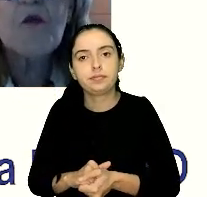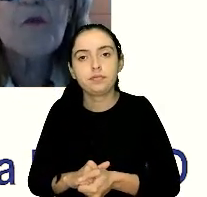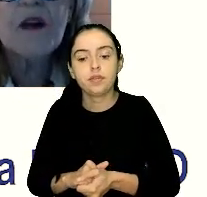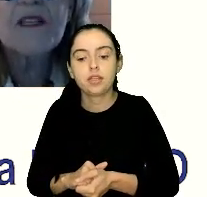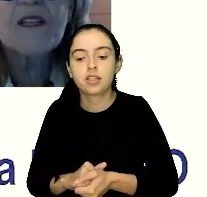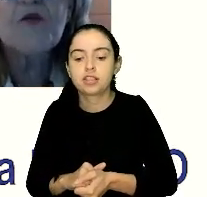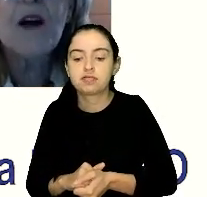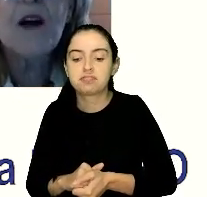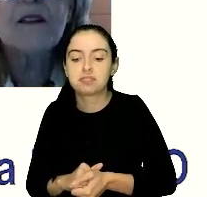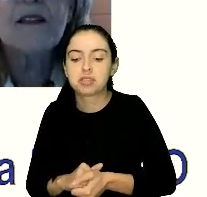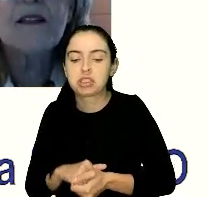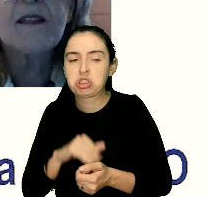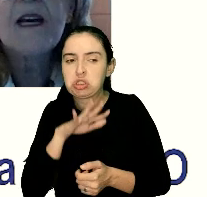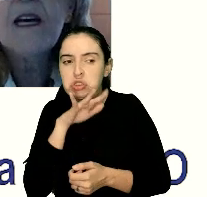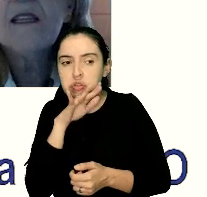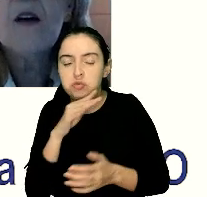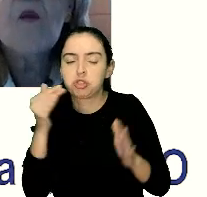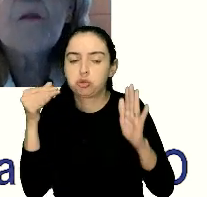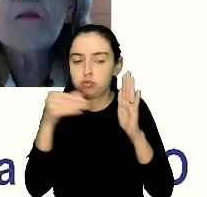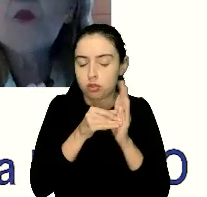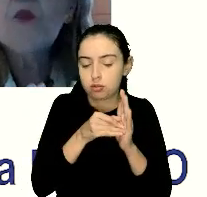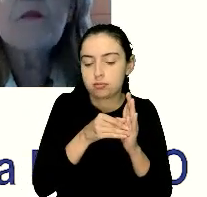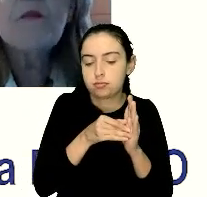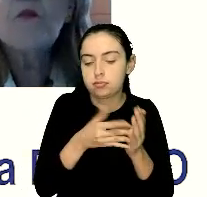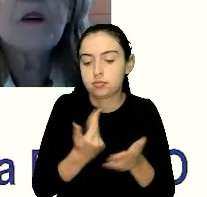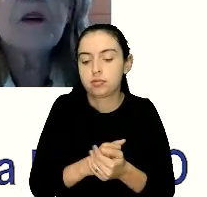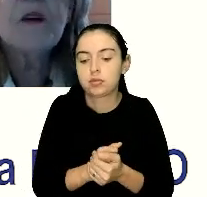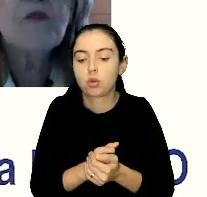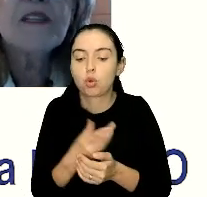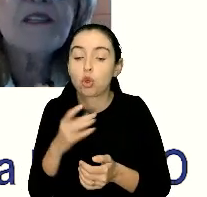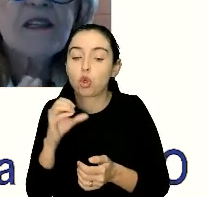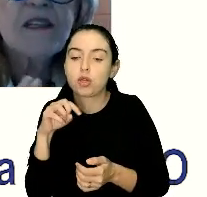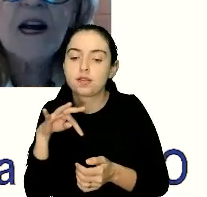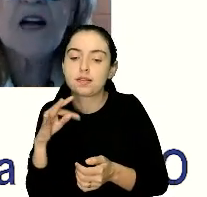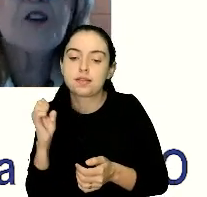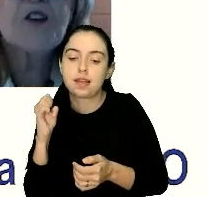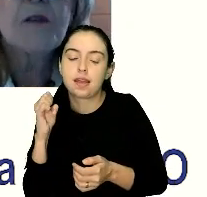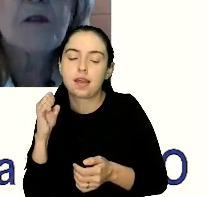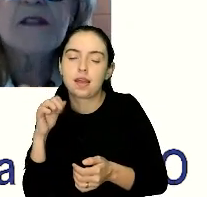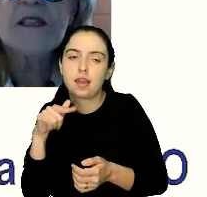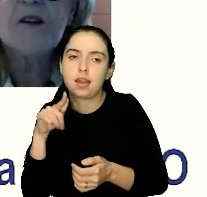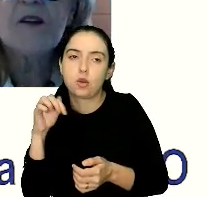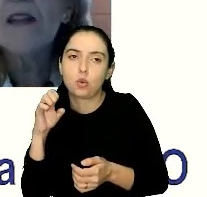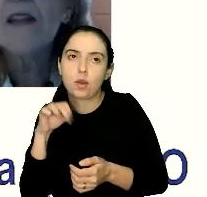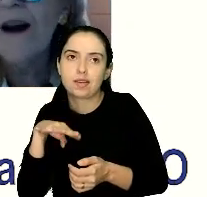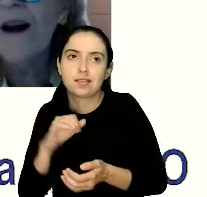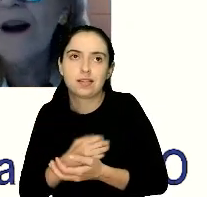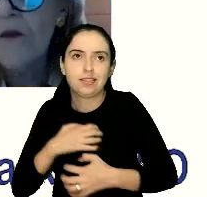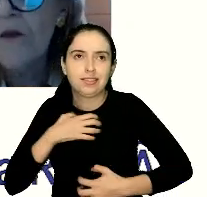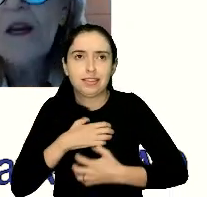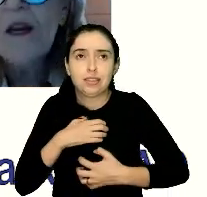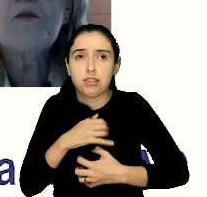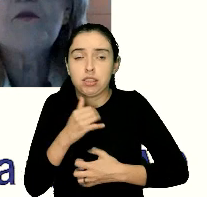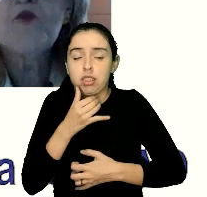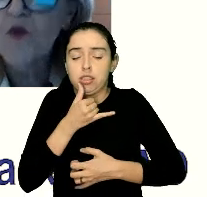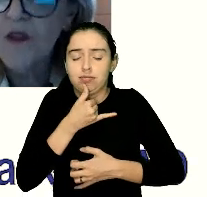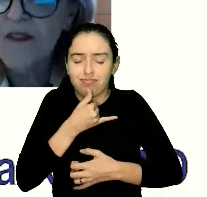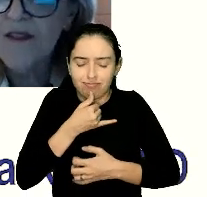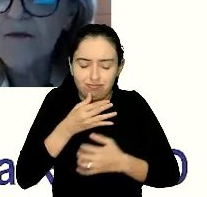ser um pouco mais acentuadas, né? Então, no primeiro momento, a ansiedade e a depressão